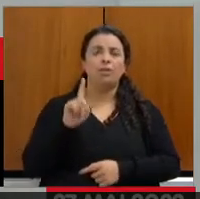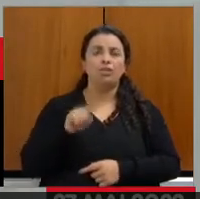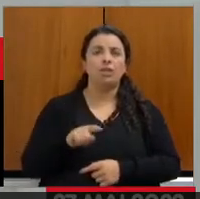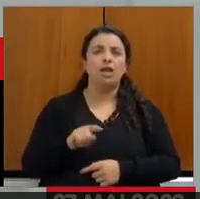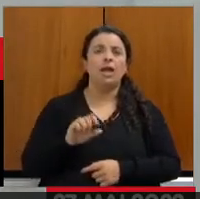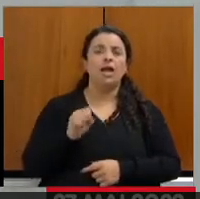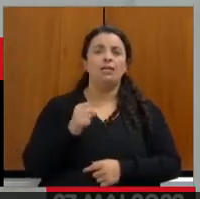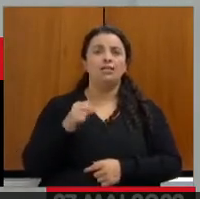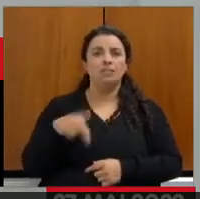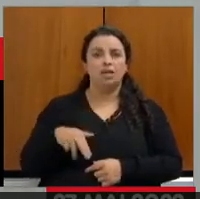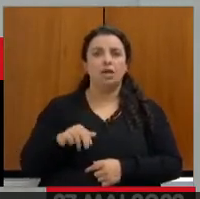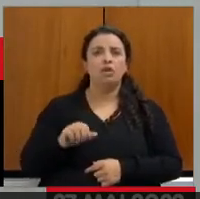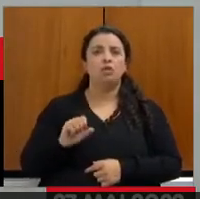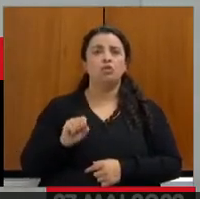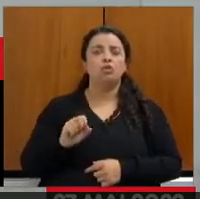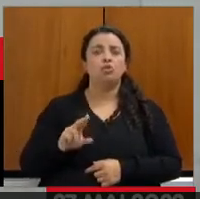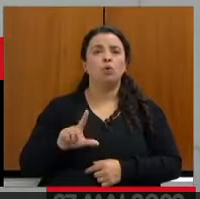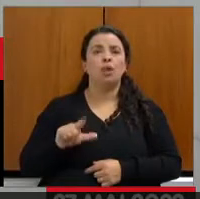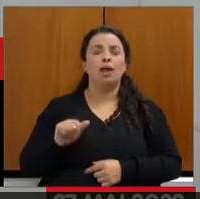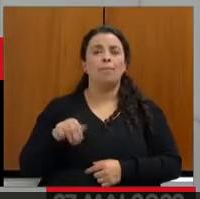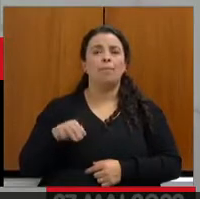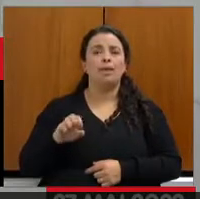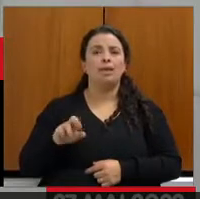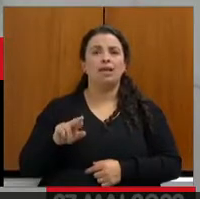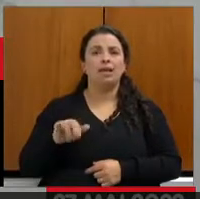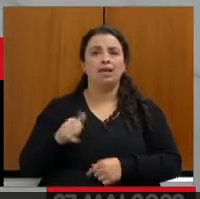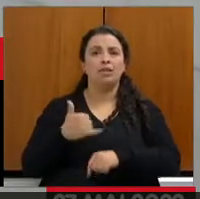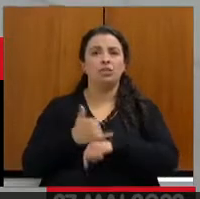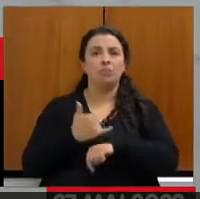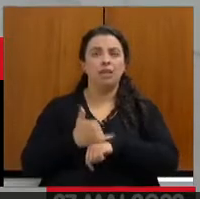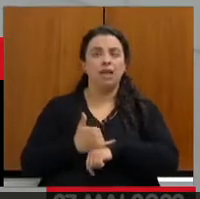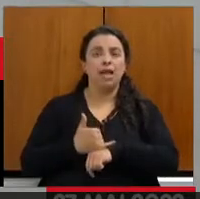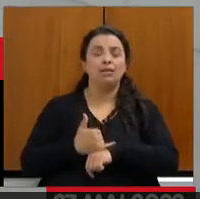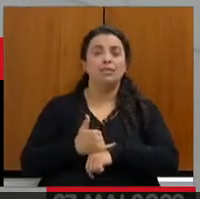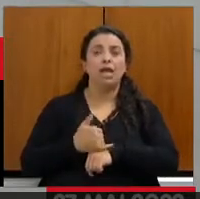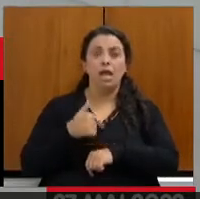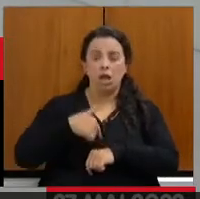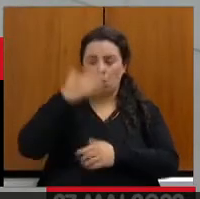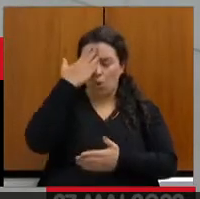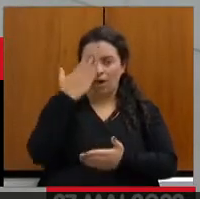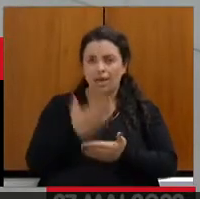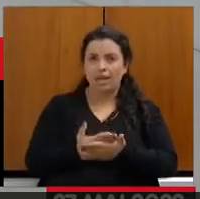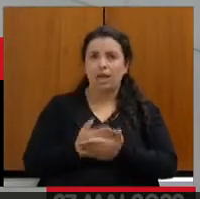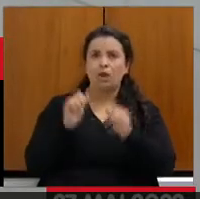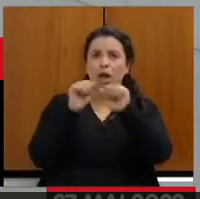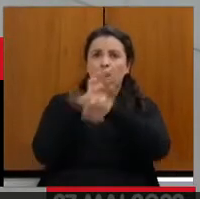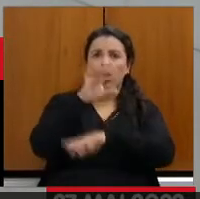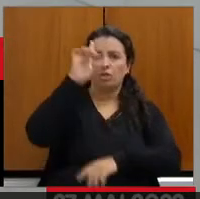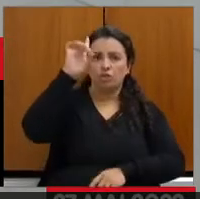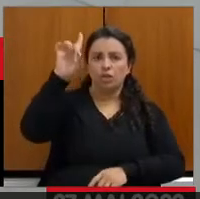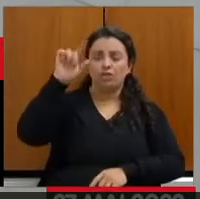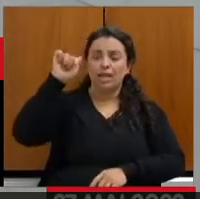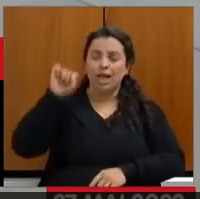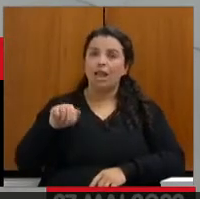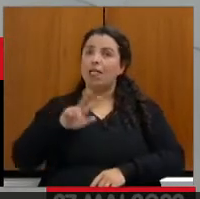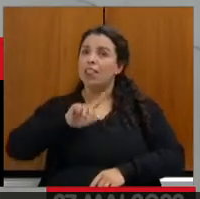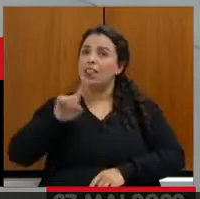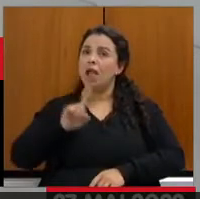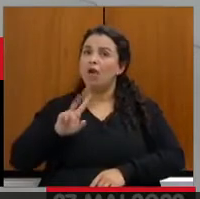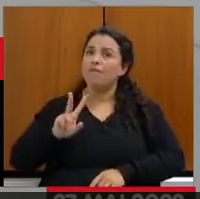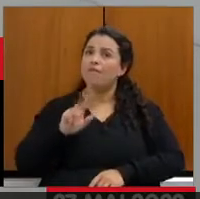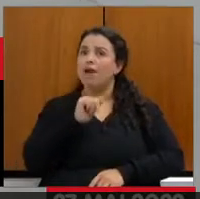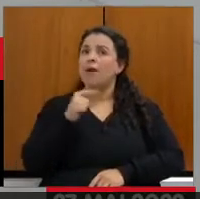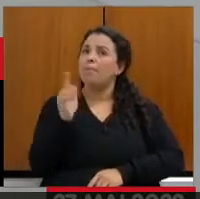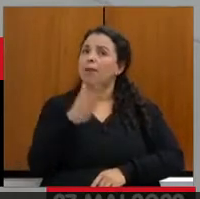metais para honra e glória do Senhor Ela não vai para o distrito de Vale das cancelas Grão Mogol